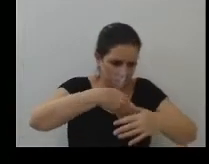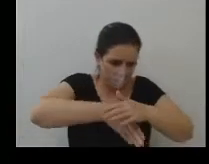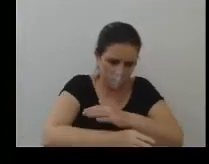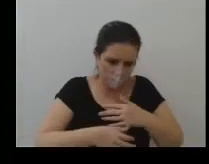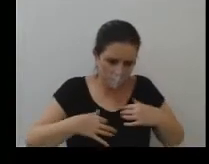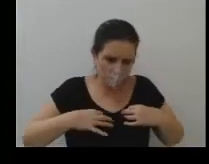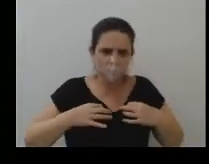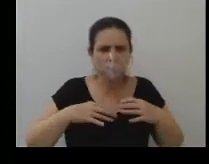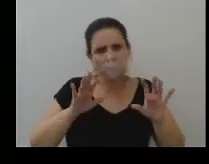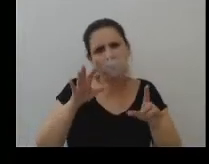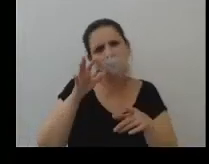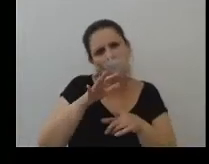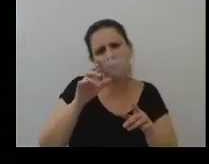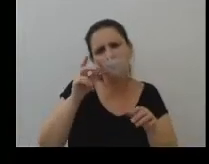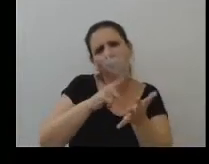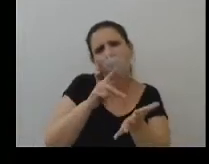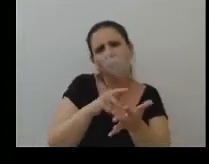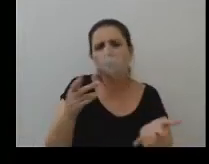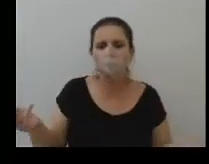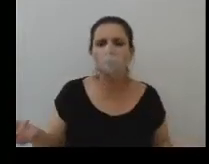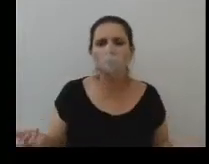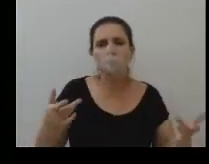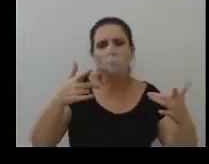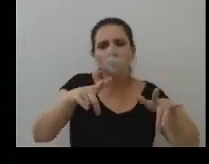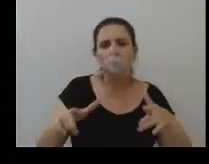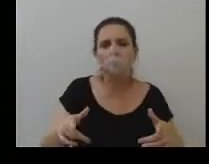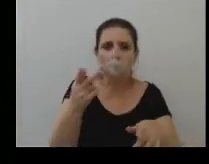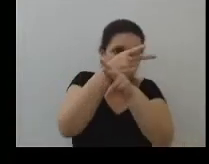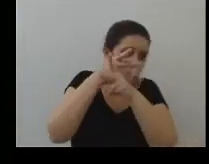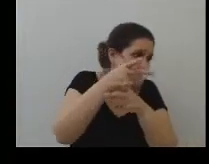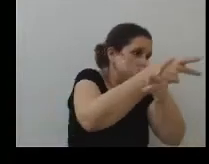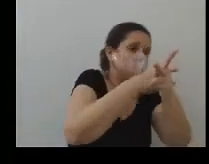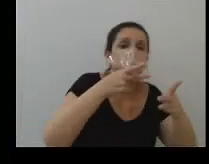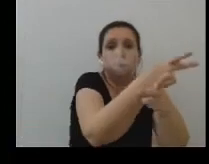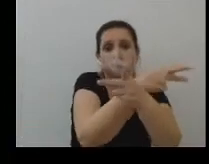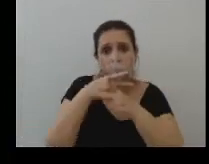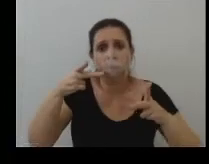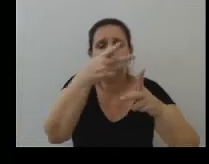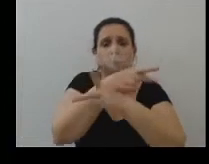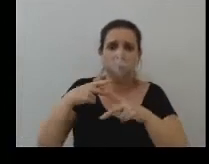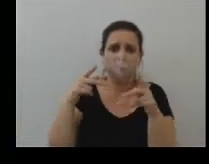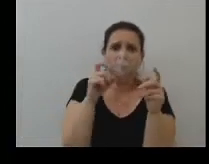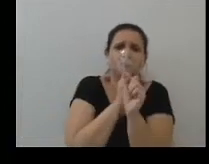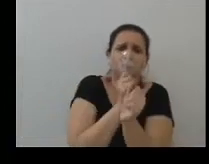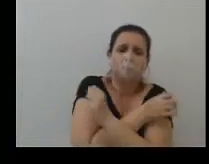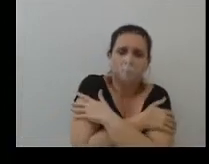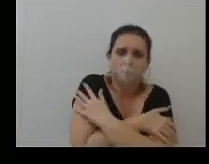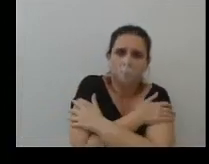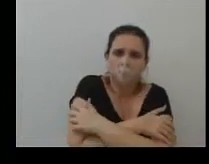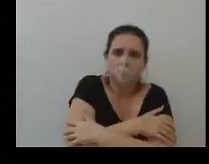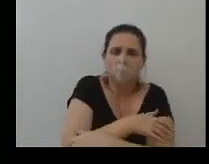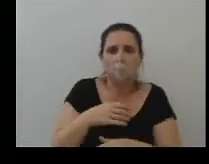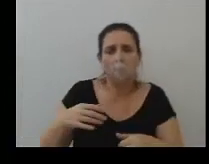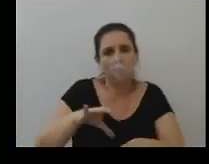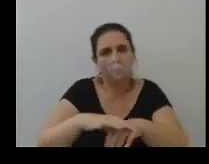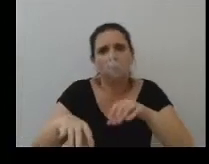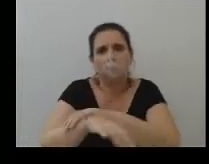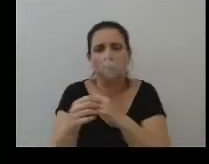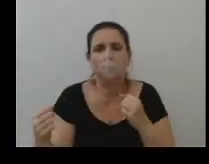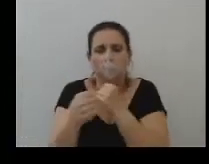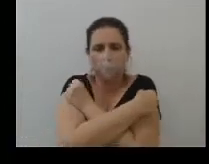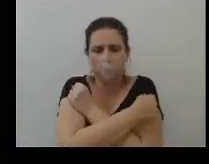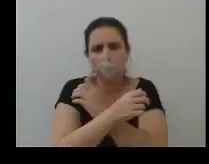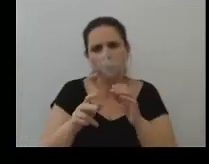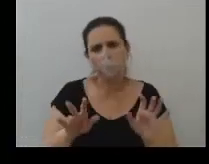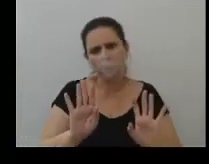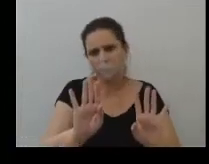tal. Influencia, sim, é verdade. Se você estiver numa região que está ventando e é um vento frio, você vai sentir o calor. O casaco também te protege